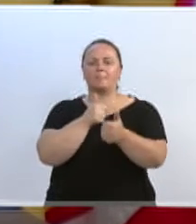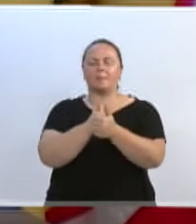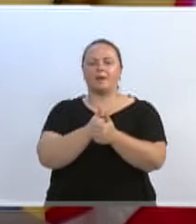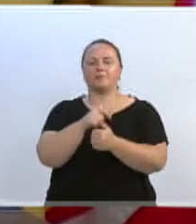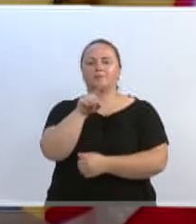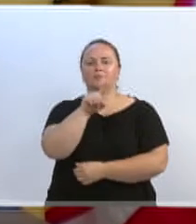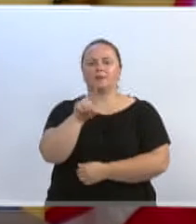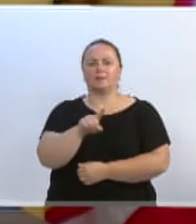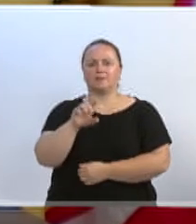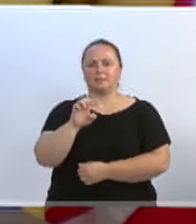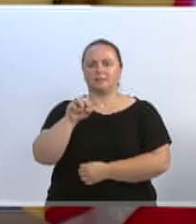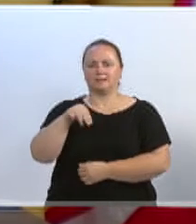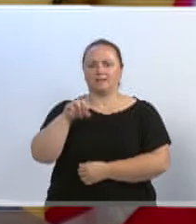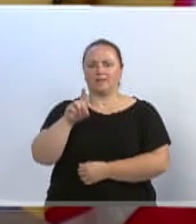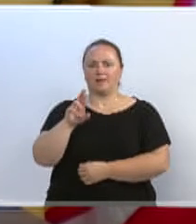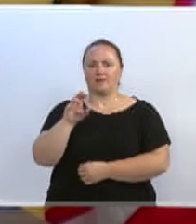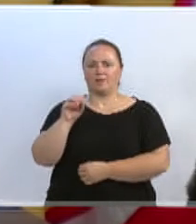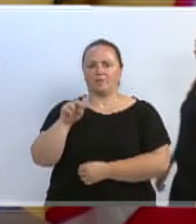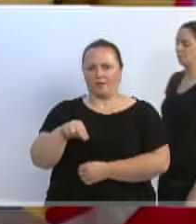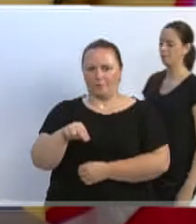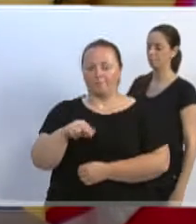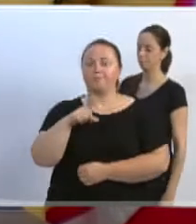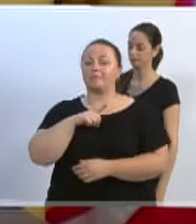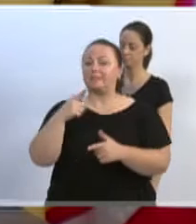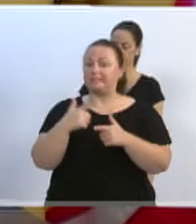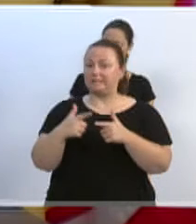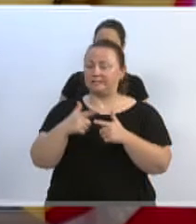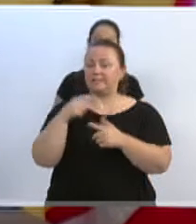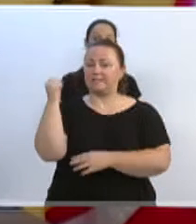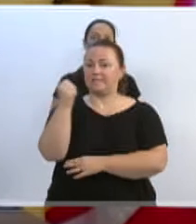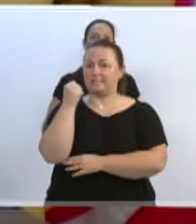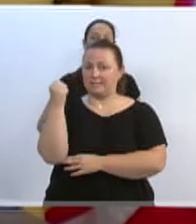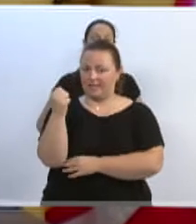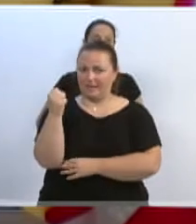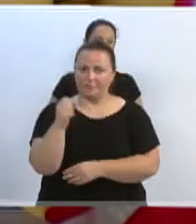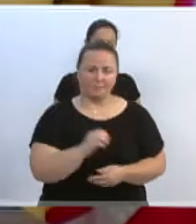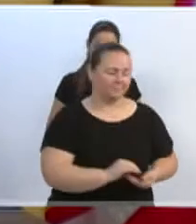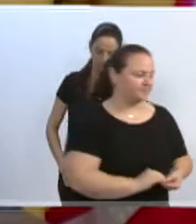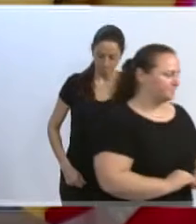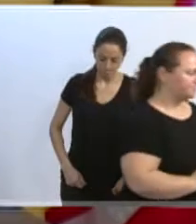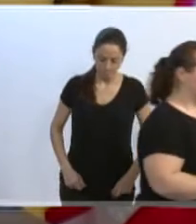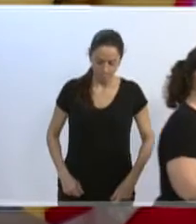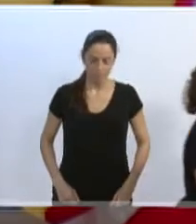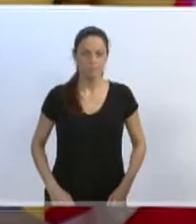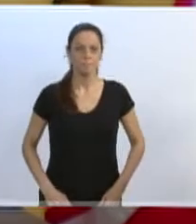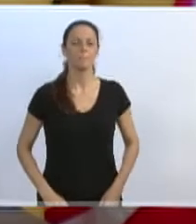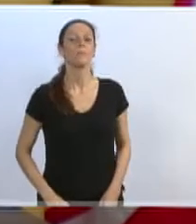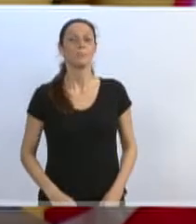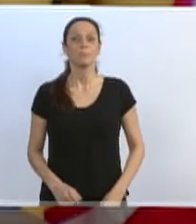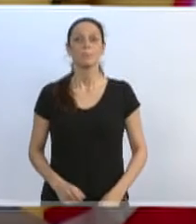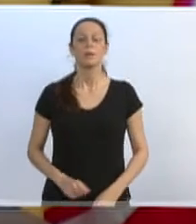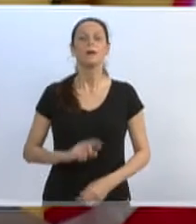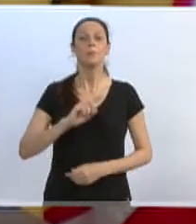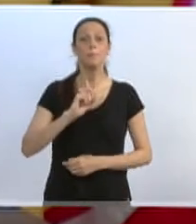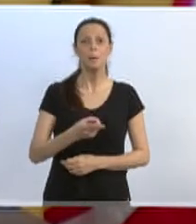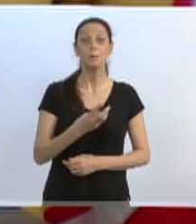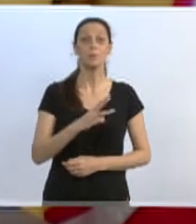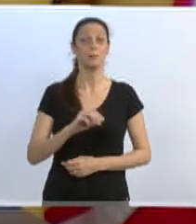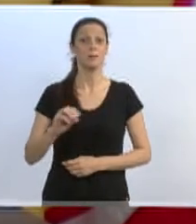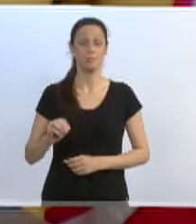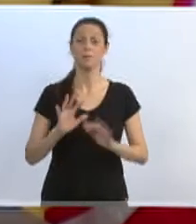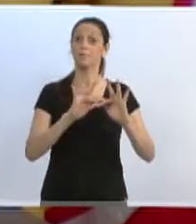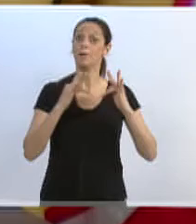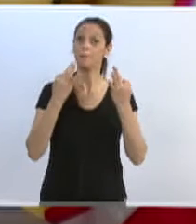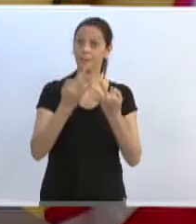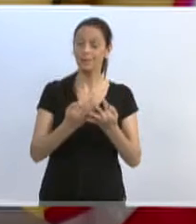Zendron. Nós temos um problema muito sério, ali no bairro Valparaíso, mais precisamente, são 1.300 famílias